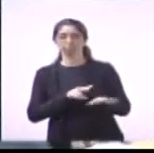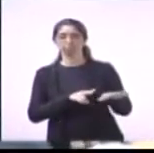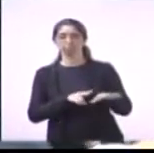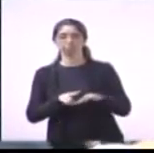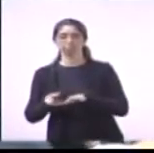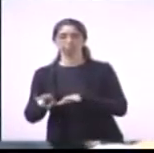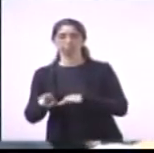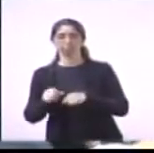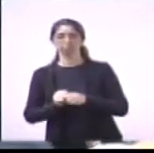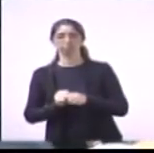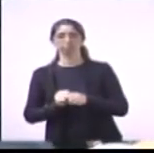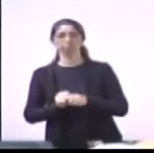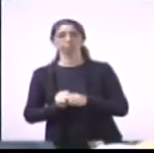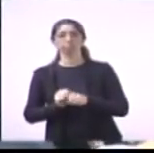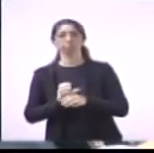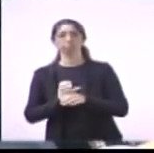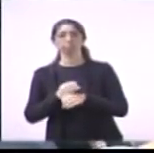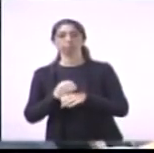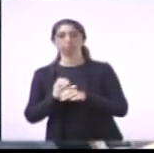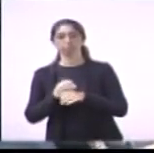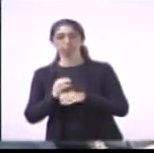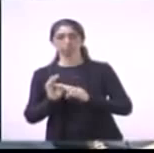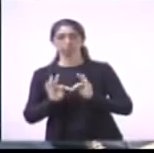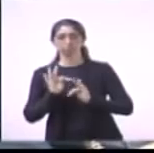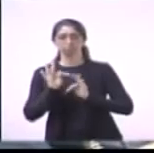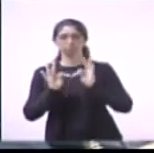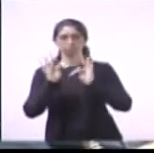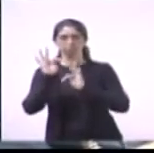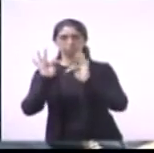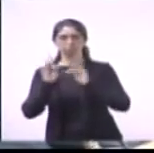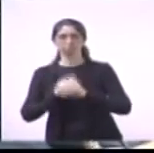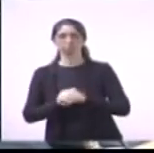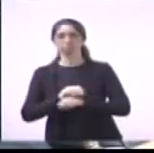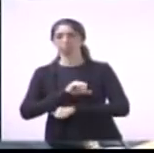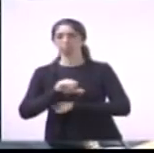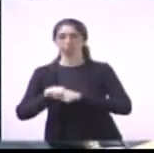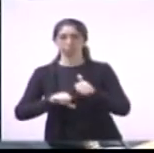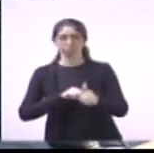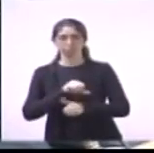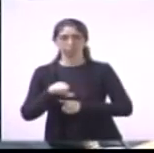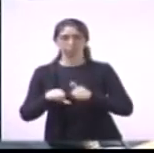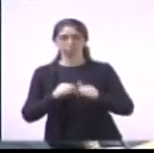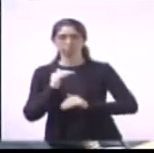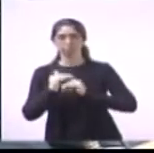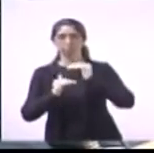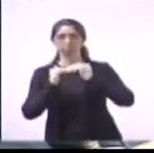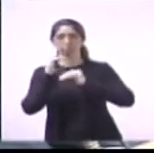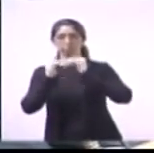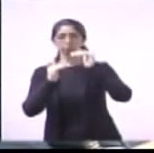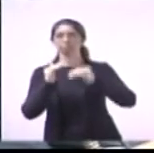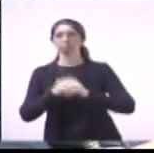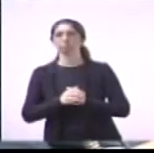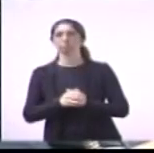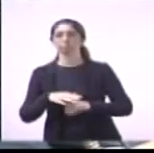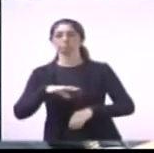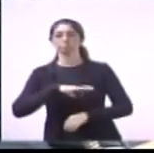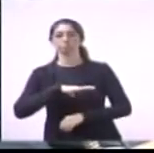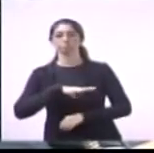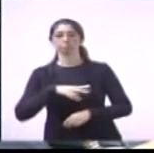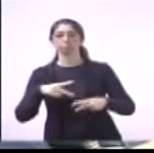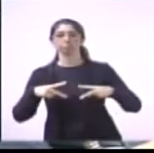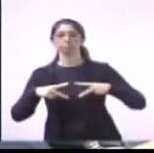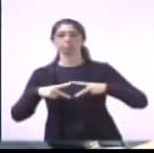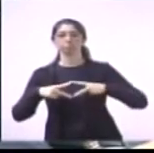Semana Municipal de Ciência, Tecnologia, Inovação e Desenvolvimento no município de